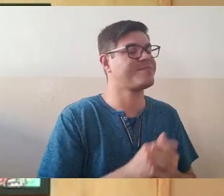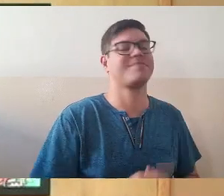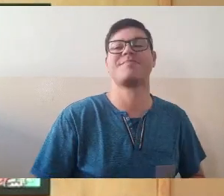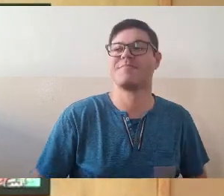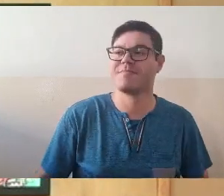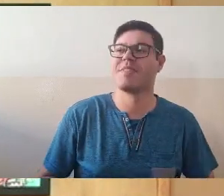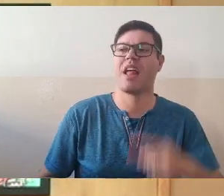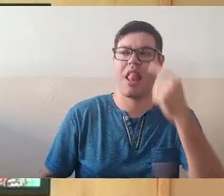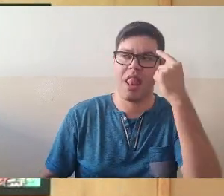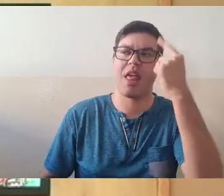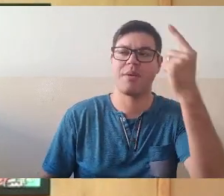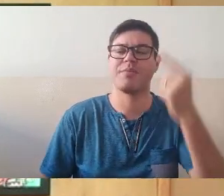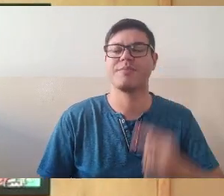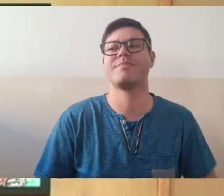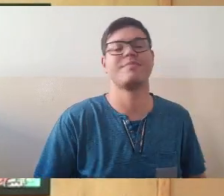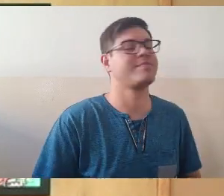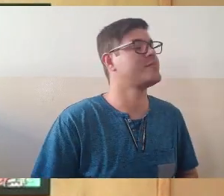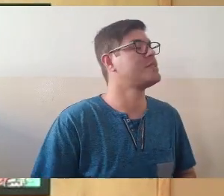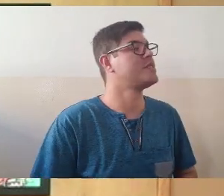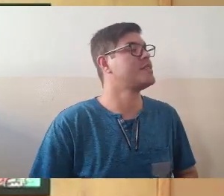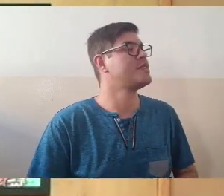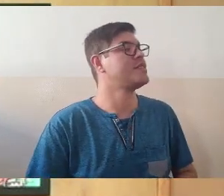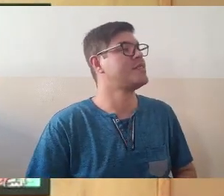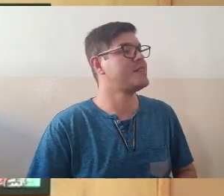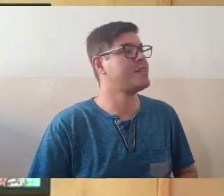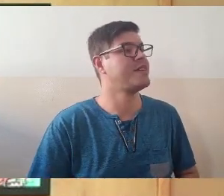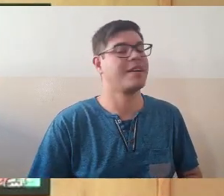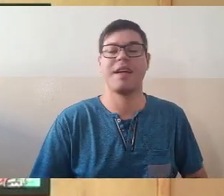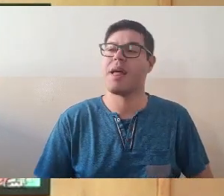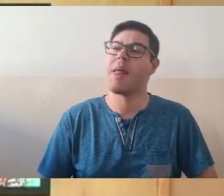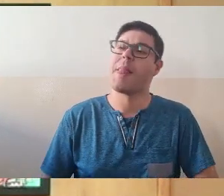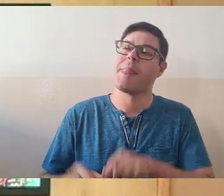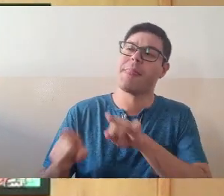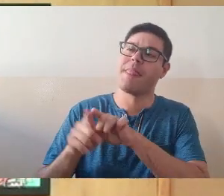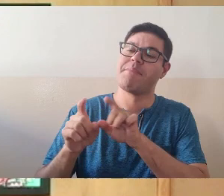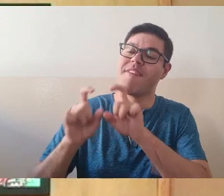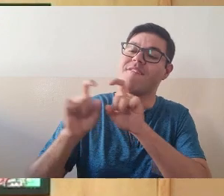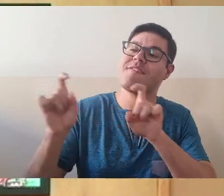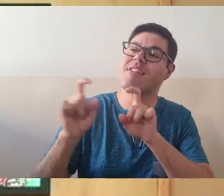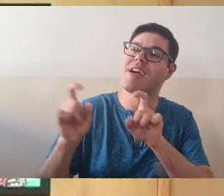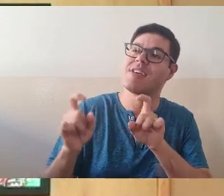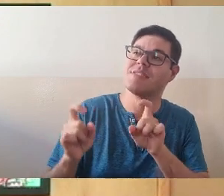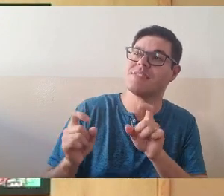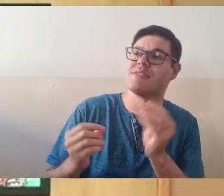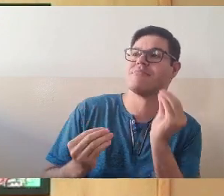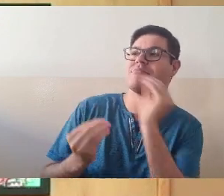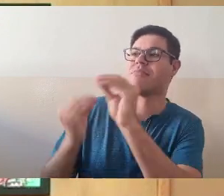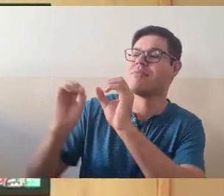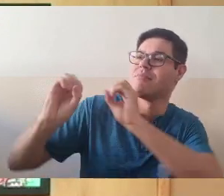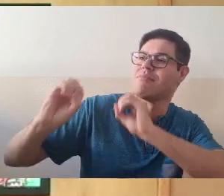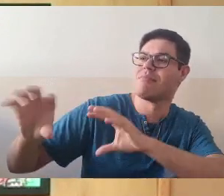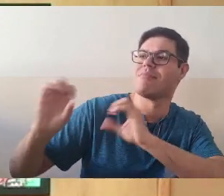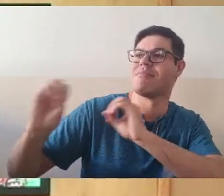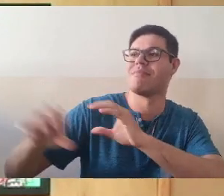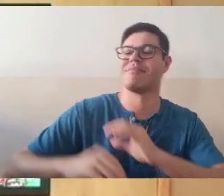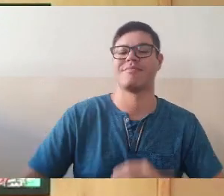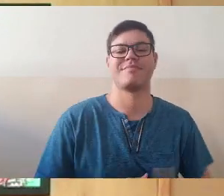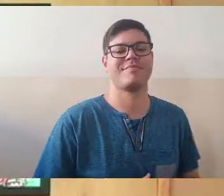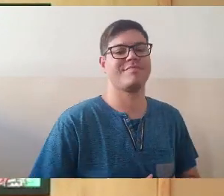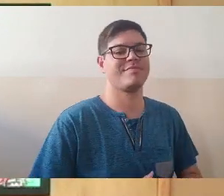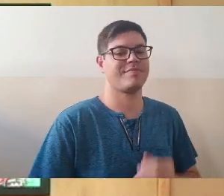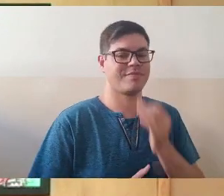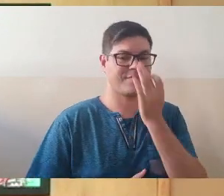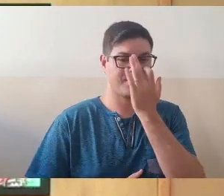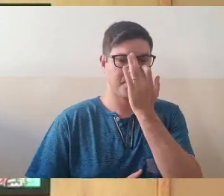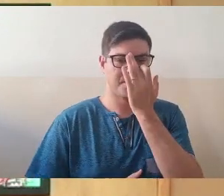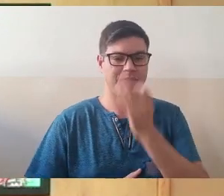Você era se lembra garotinho. disso? Lembra até das frases que ele usava com você. Olha só que coisa. Eu não posso falar que É, ele